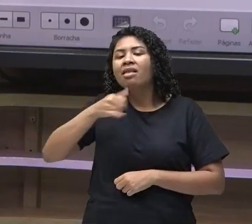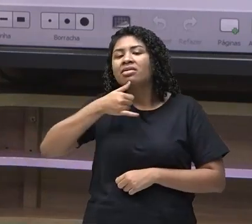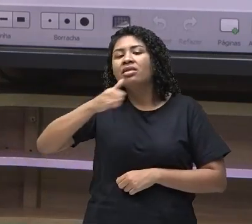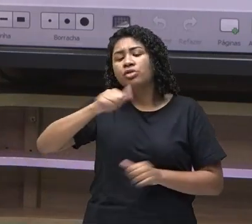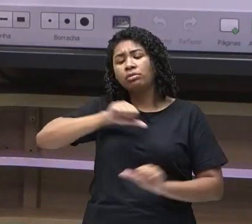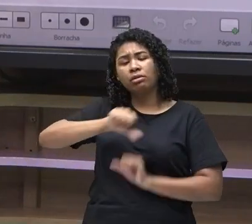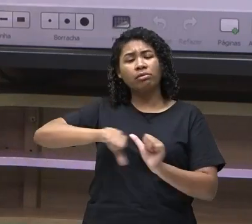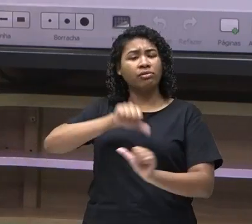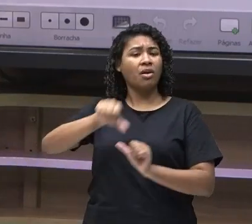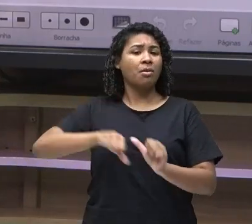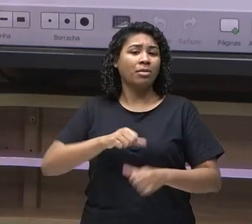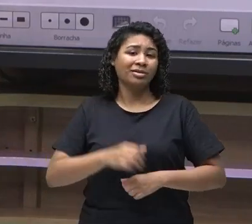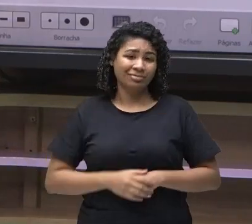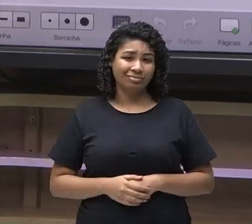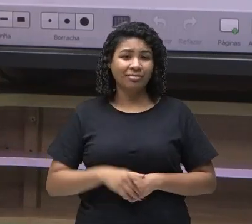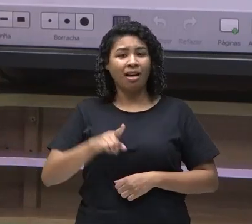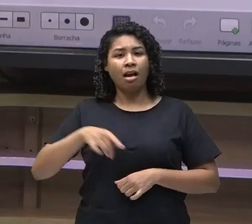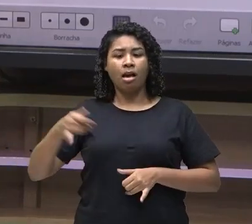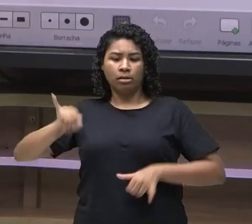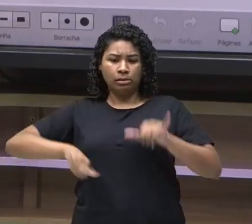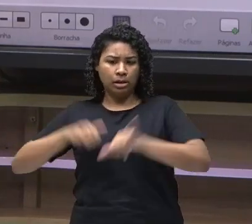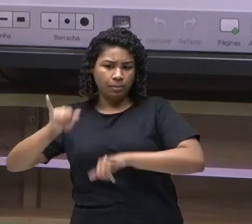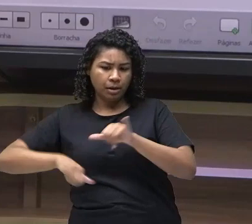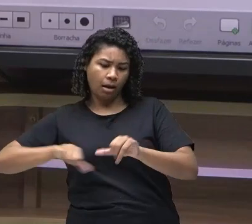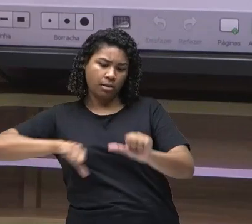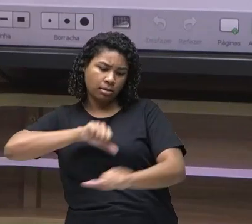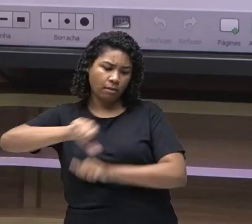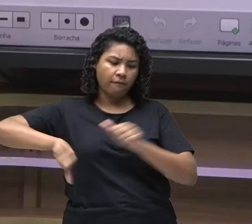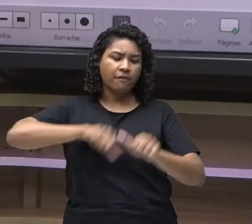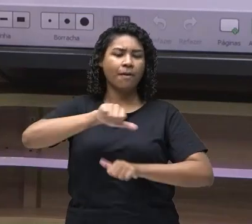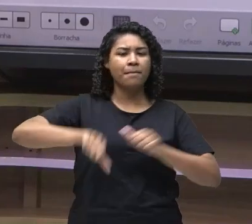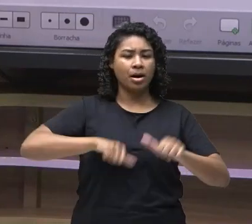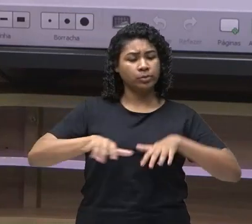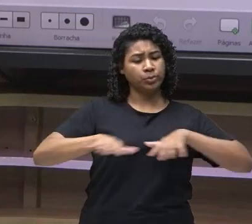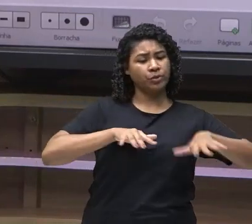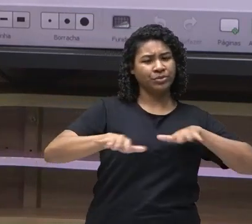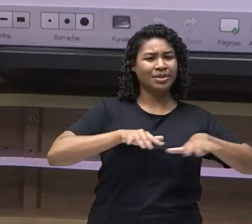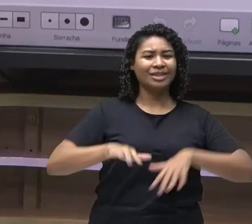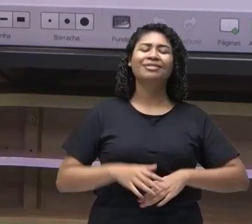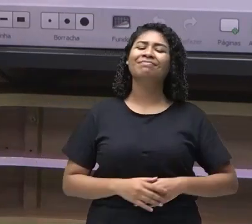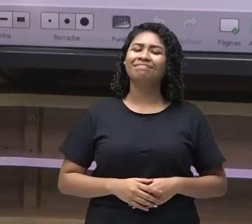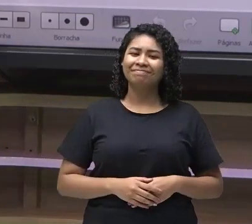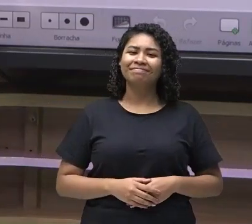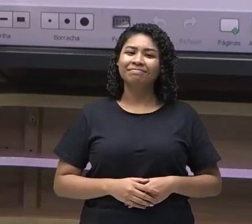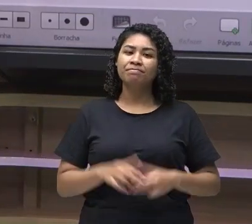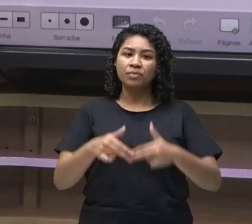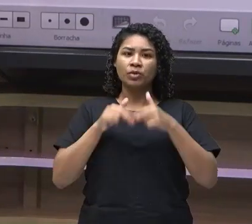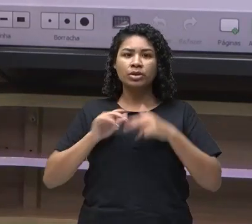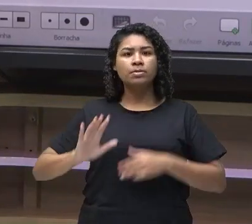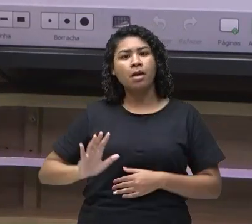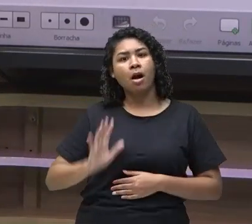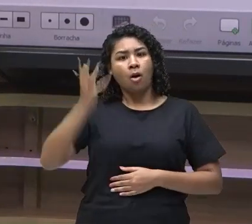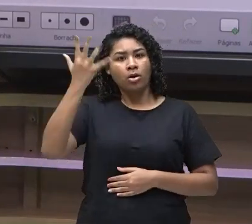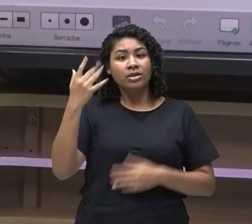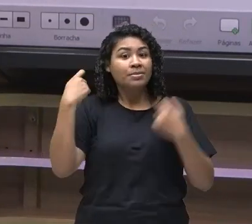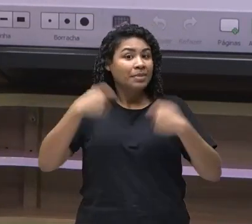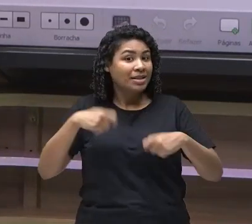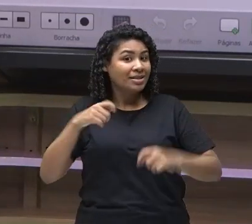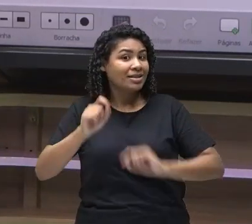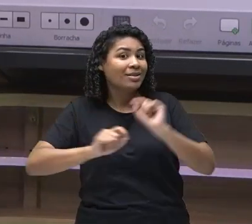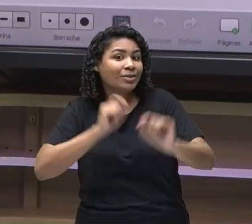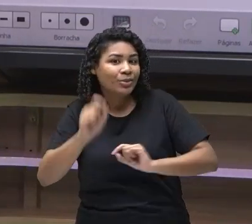energia química sendo transformada em energia cinética de movimento né então Para que ocorra a queima eu preciso de quê